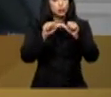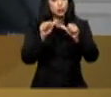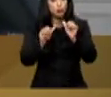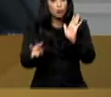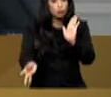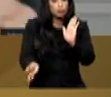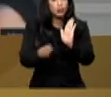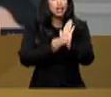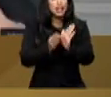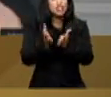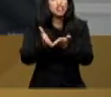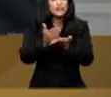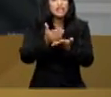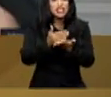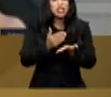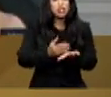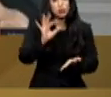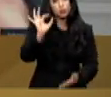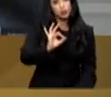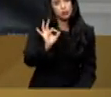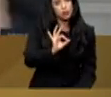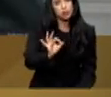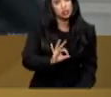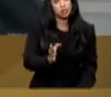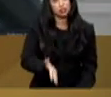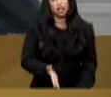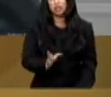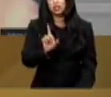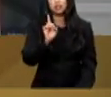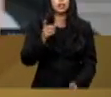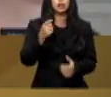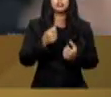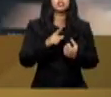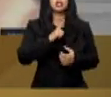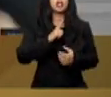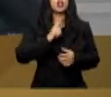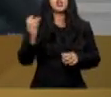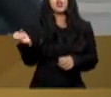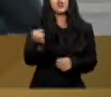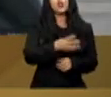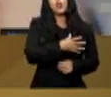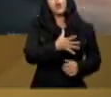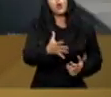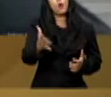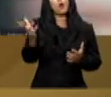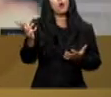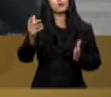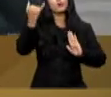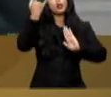receitas, sem que houvesse a criação de qualquer novo tributo, a incidência de